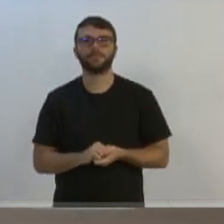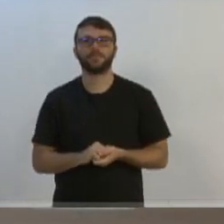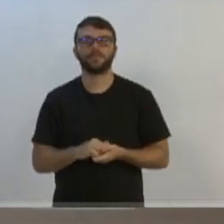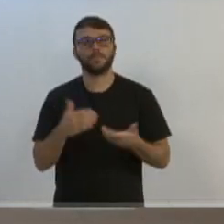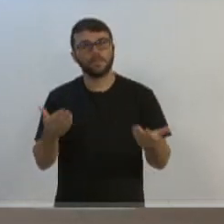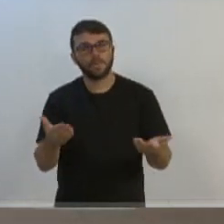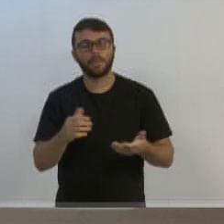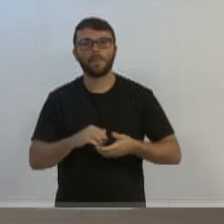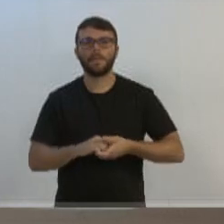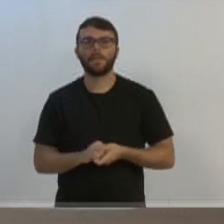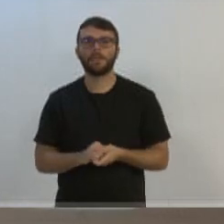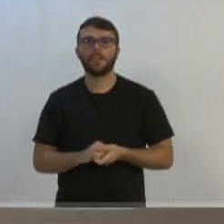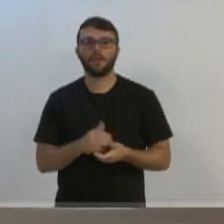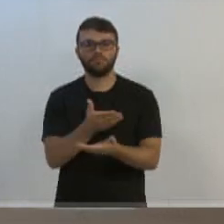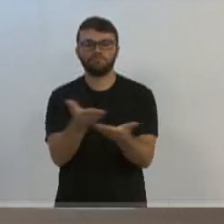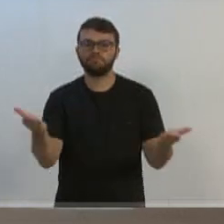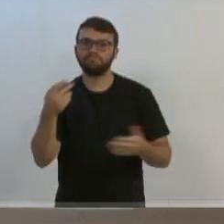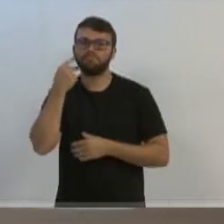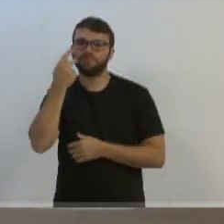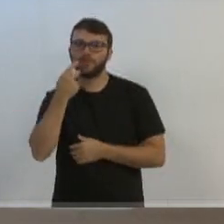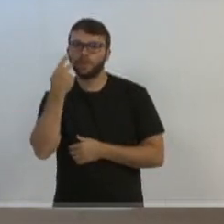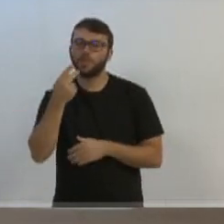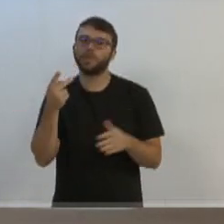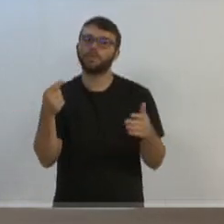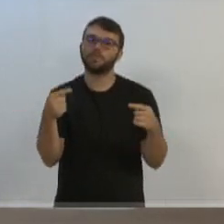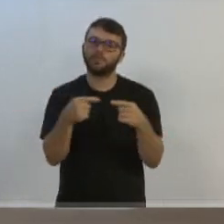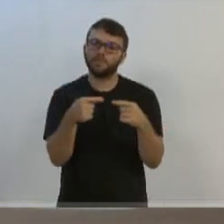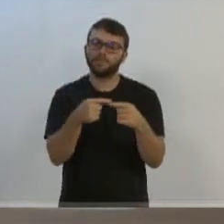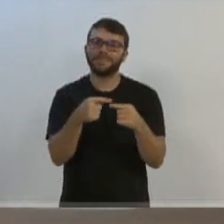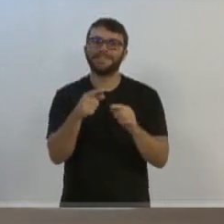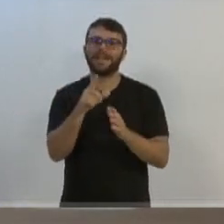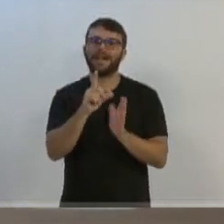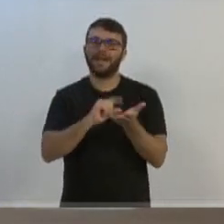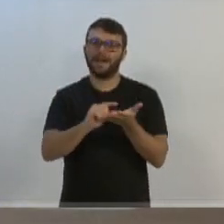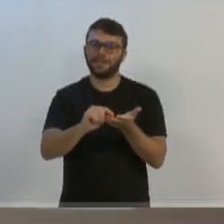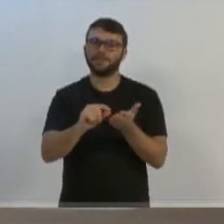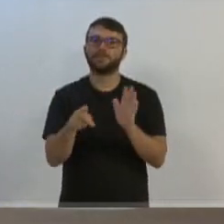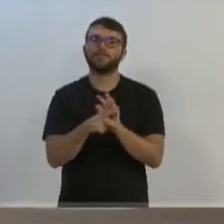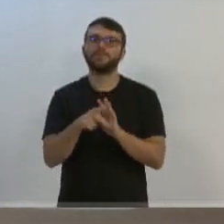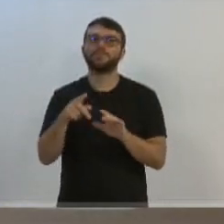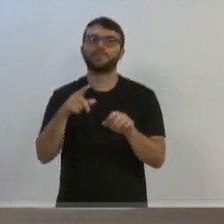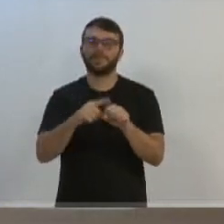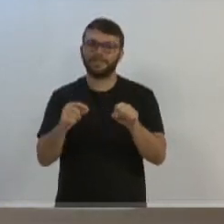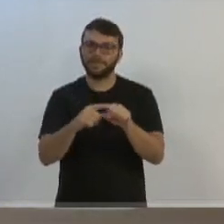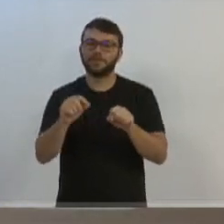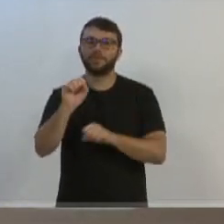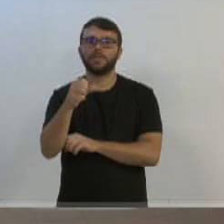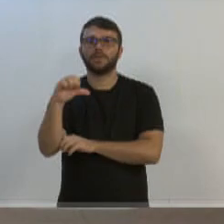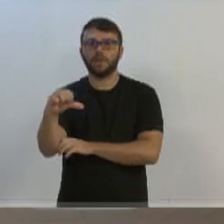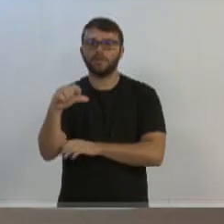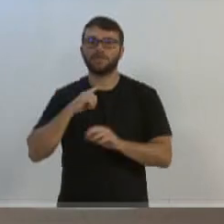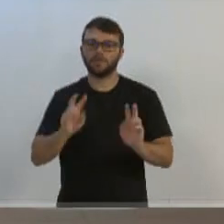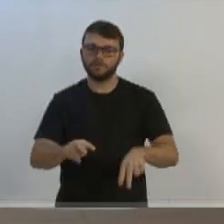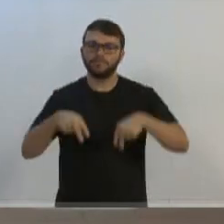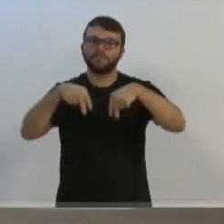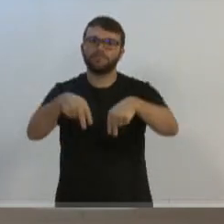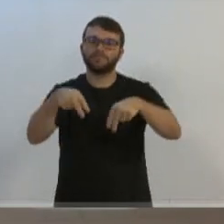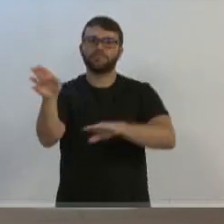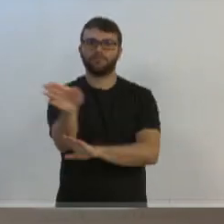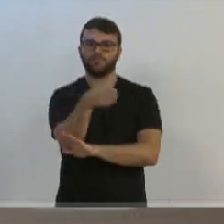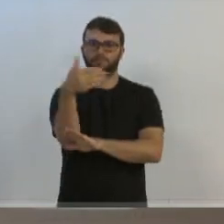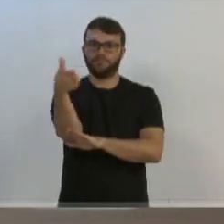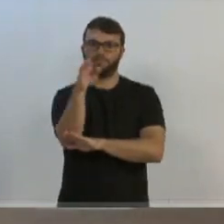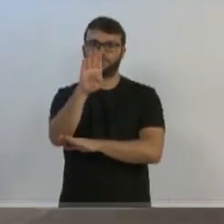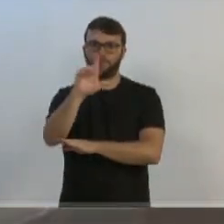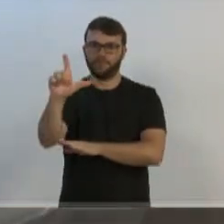Assim sendo, senhores vereadores, de conformidade com o artigo 89 do Regimento Interno, passamos a ouvir em pé a execução do hino de